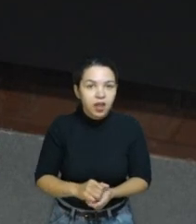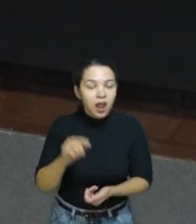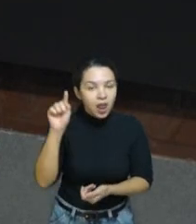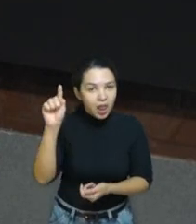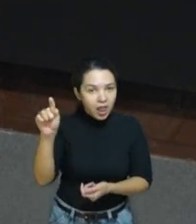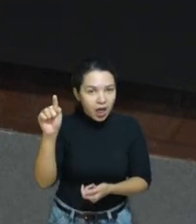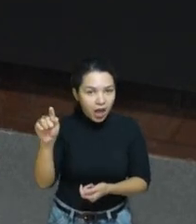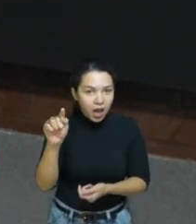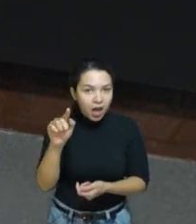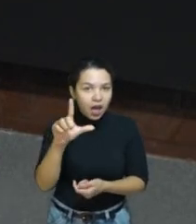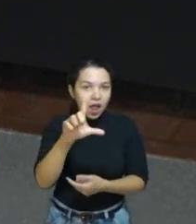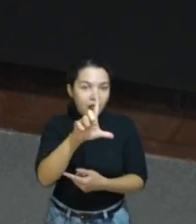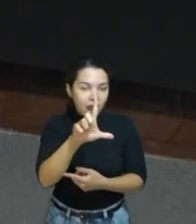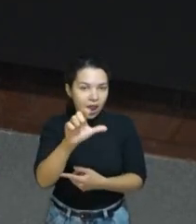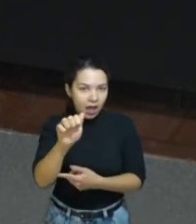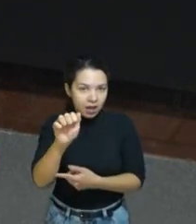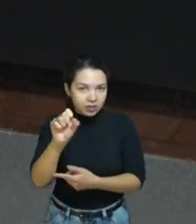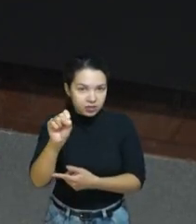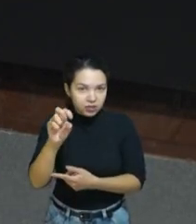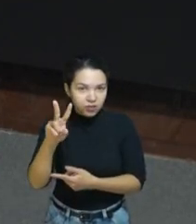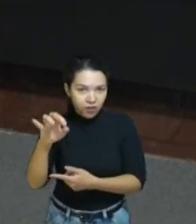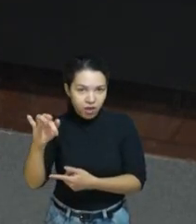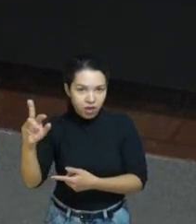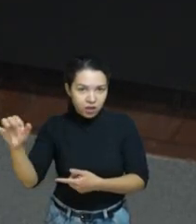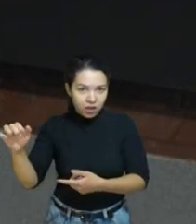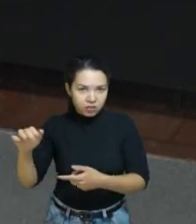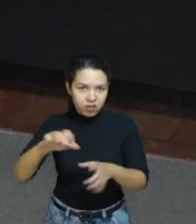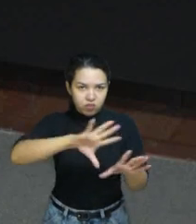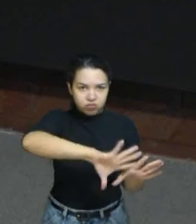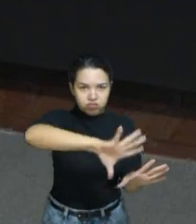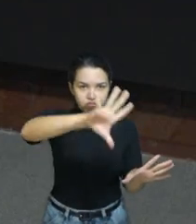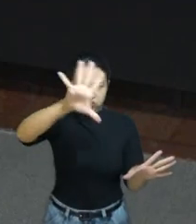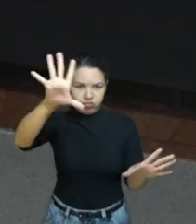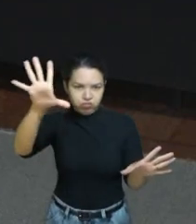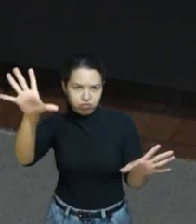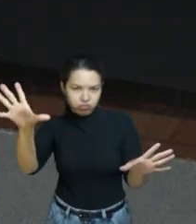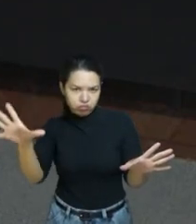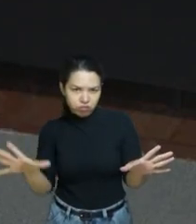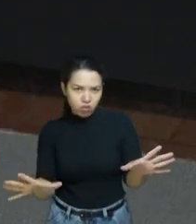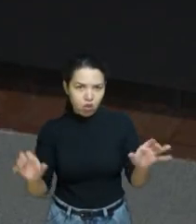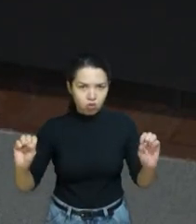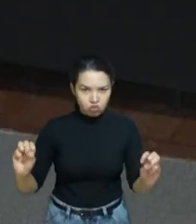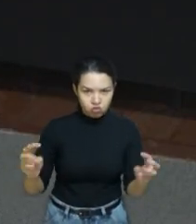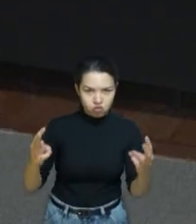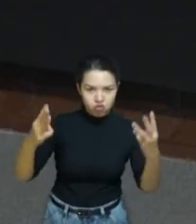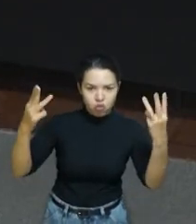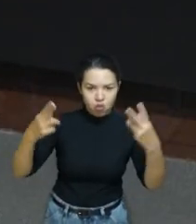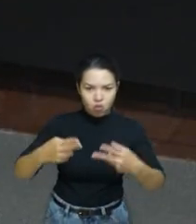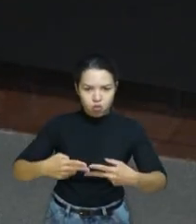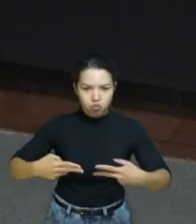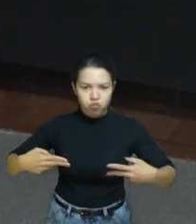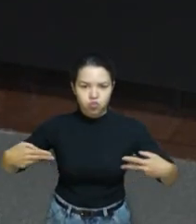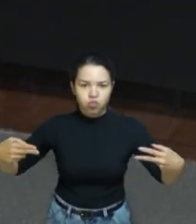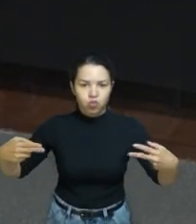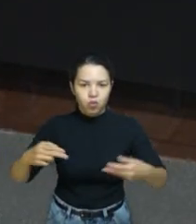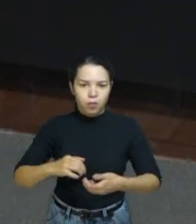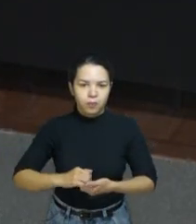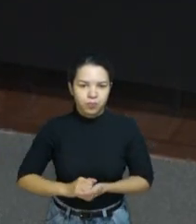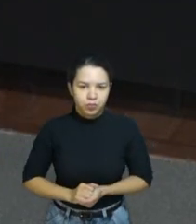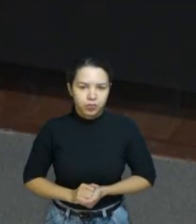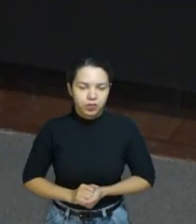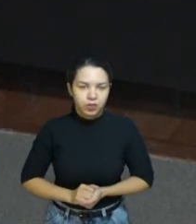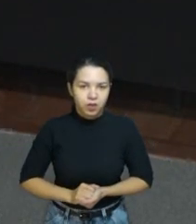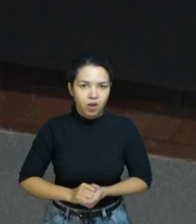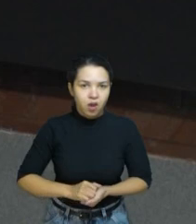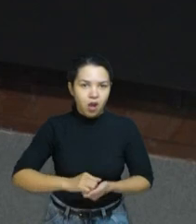Las Vegas, aquele troço ridículo lá que eles fizeram, que teve o show do YouTube de inauguração, né? Que é um troço que é não sei quantos LED. Então, aí